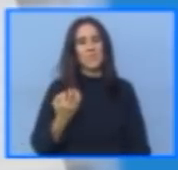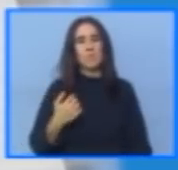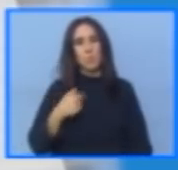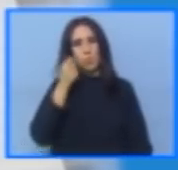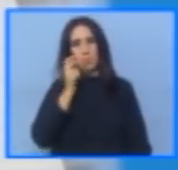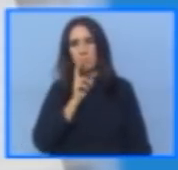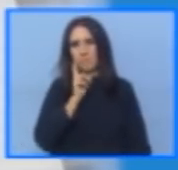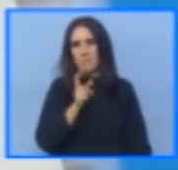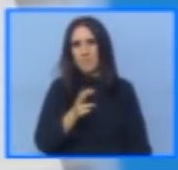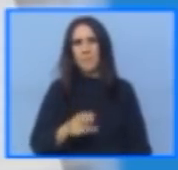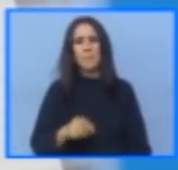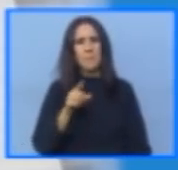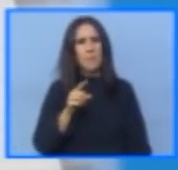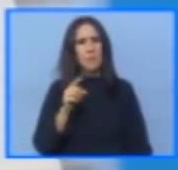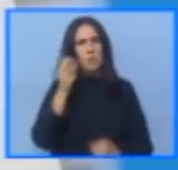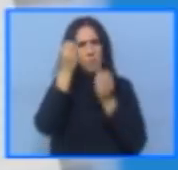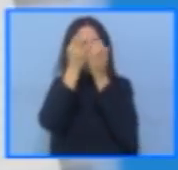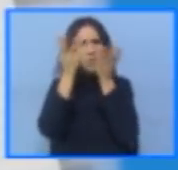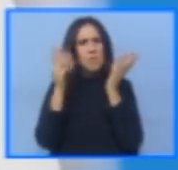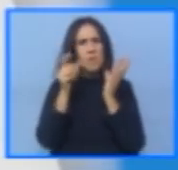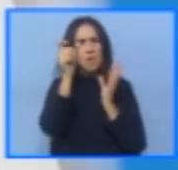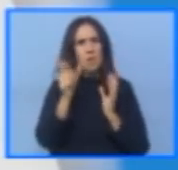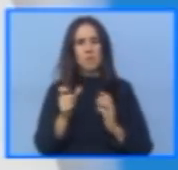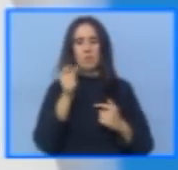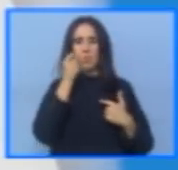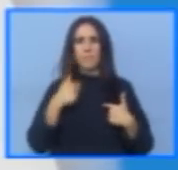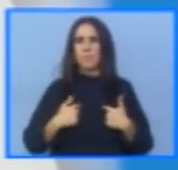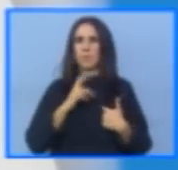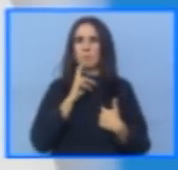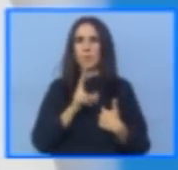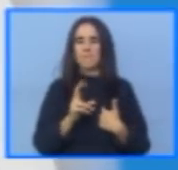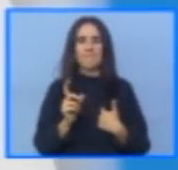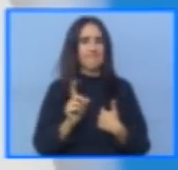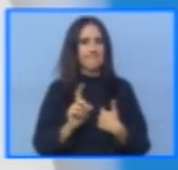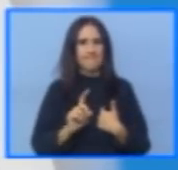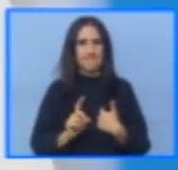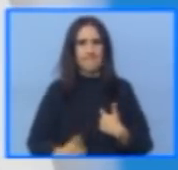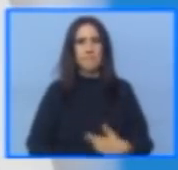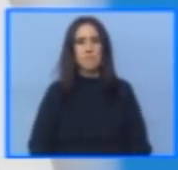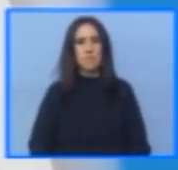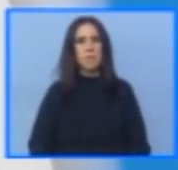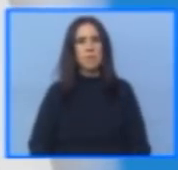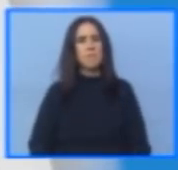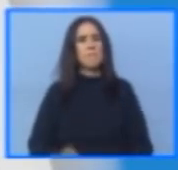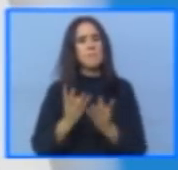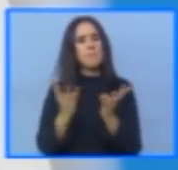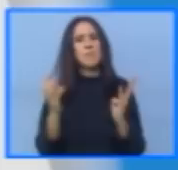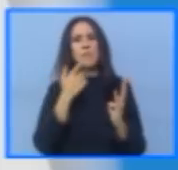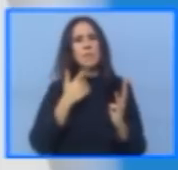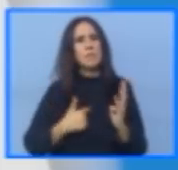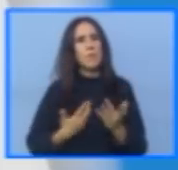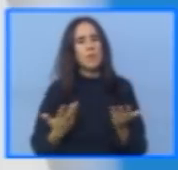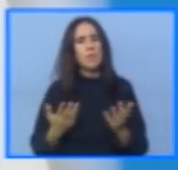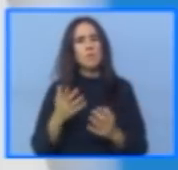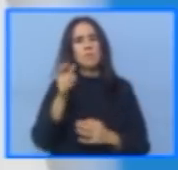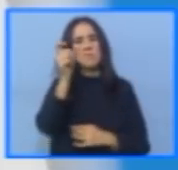ele. És o profeta? Ele respondeu: não. Disseram-lhe então: